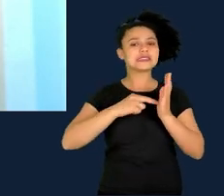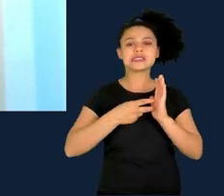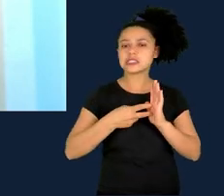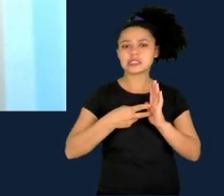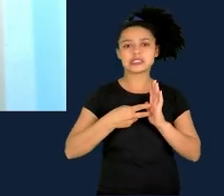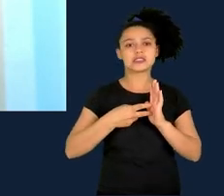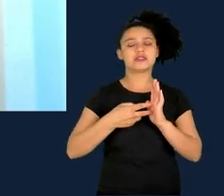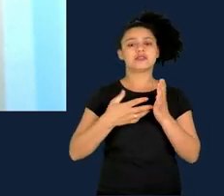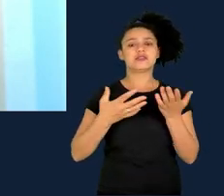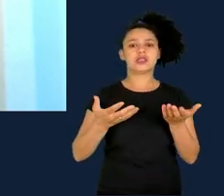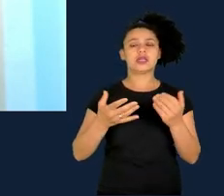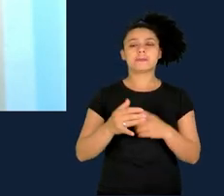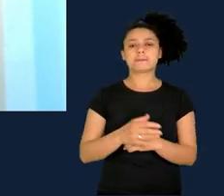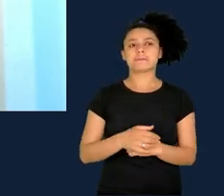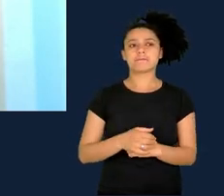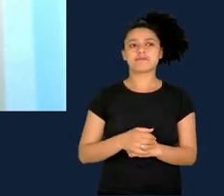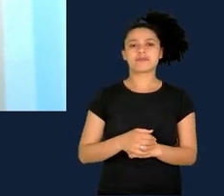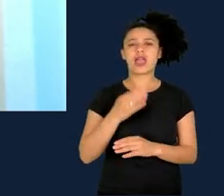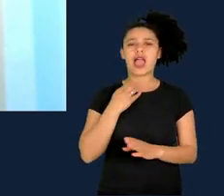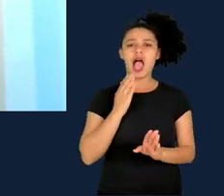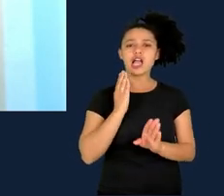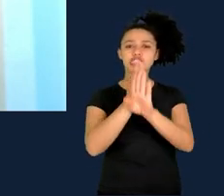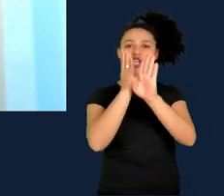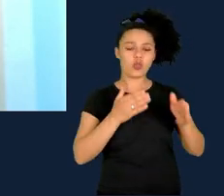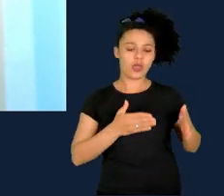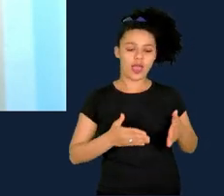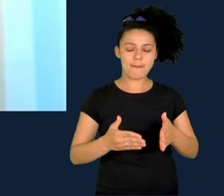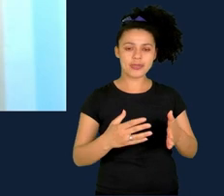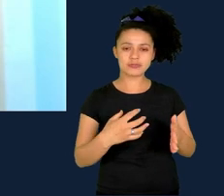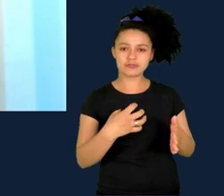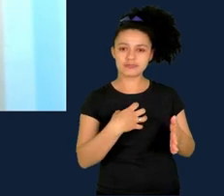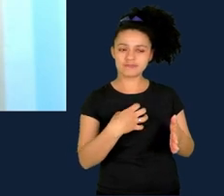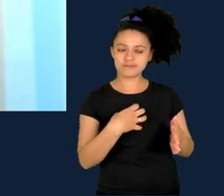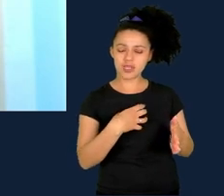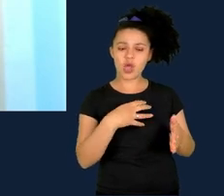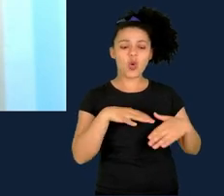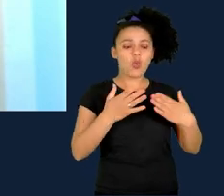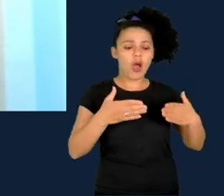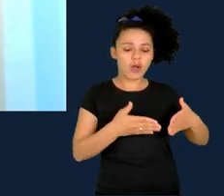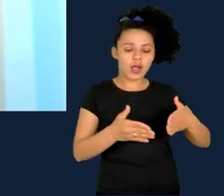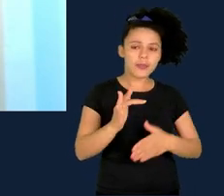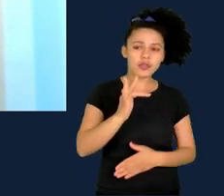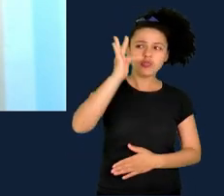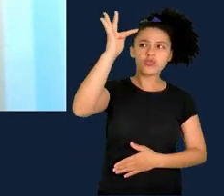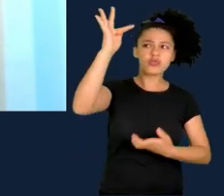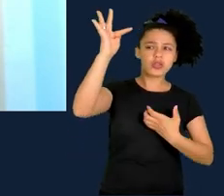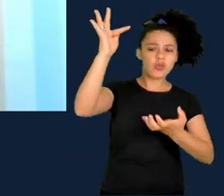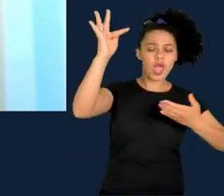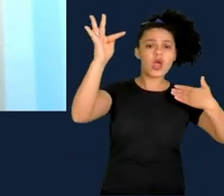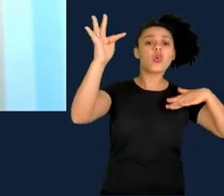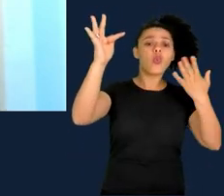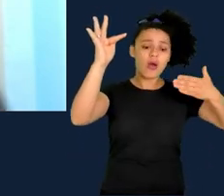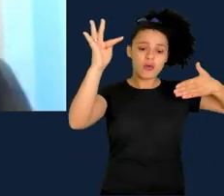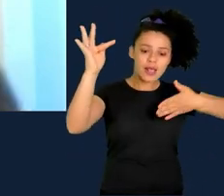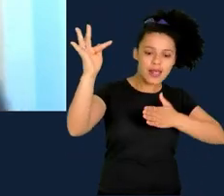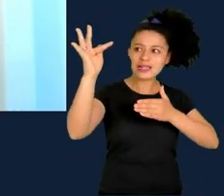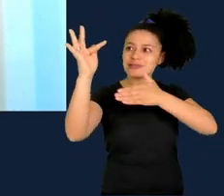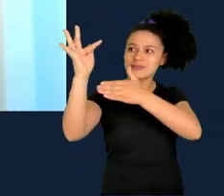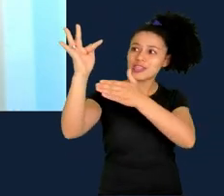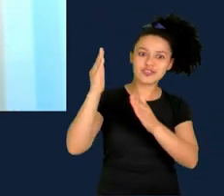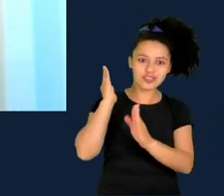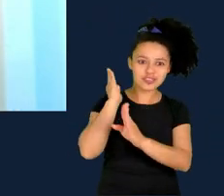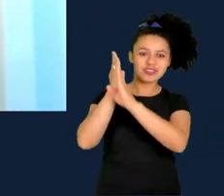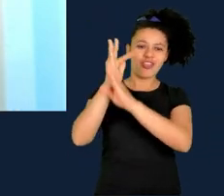achar um caminho no sentido desse futuro. Então, a questão das escalas espaciais, eu acho que é um conjunto de perguntas